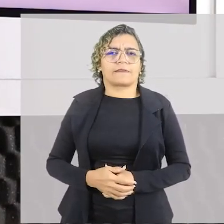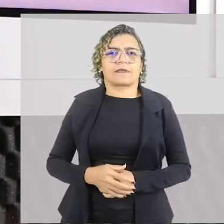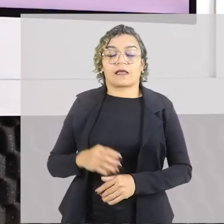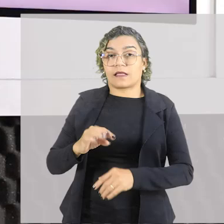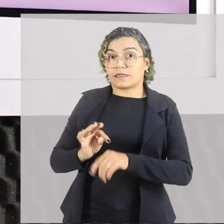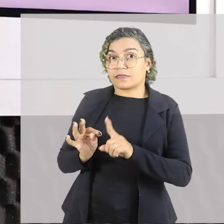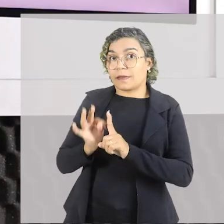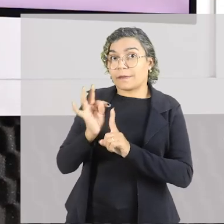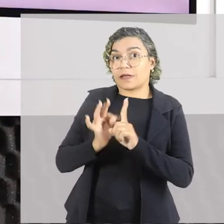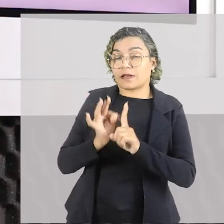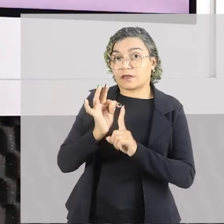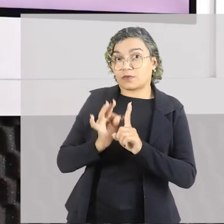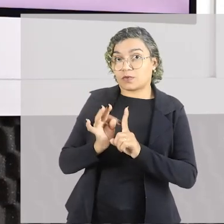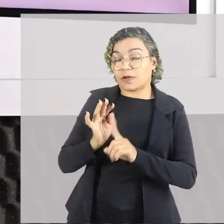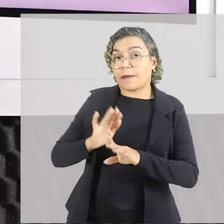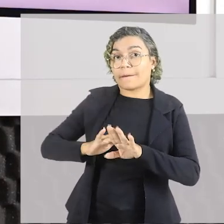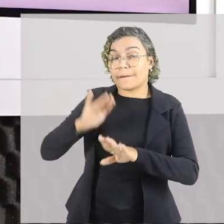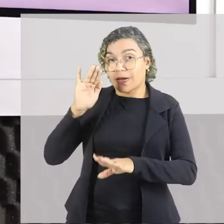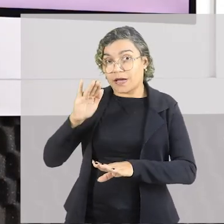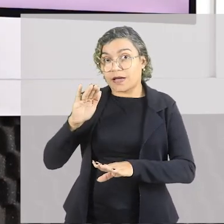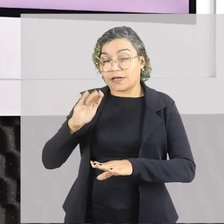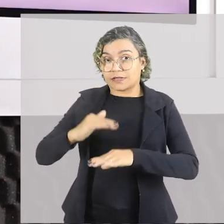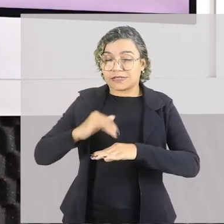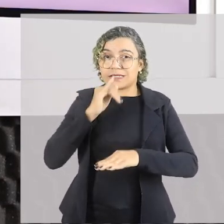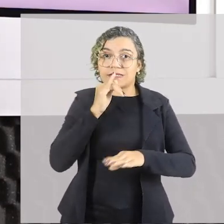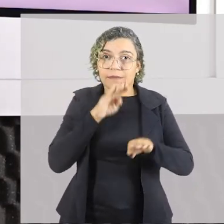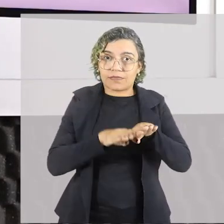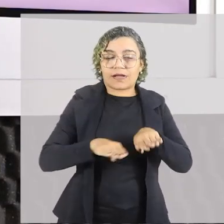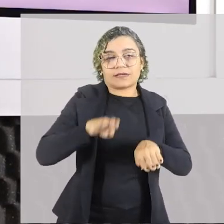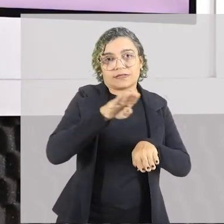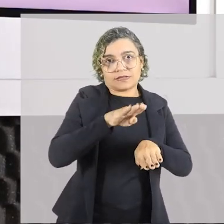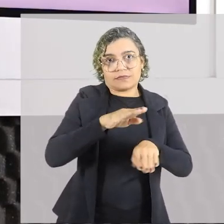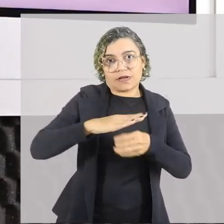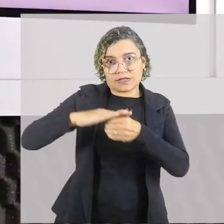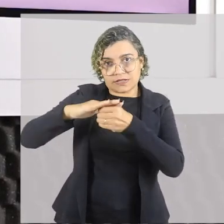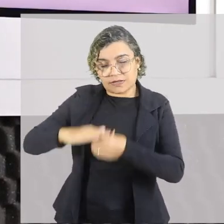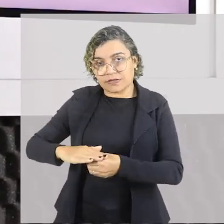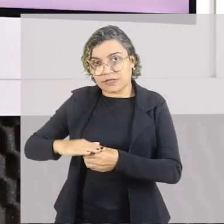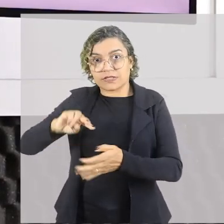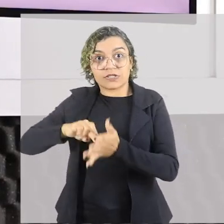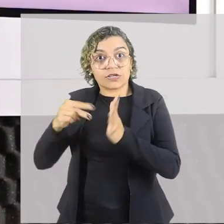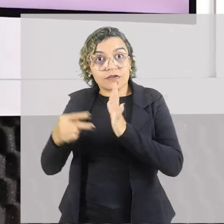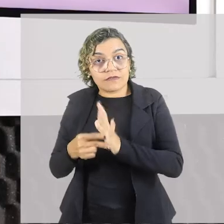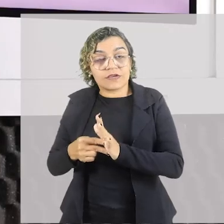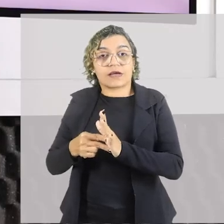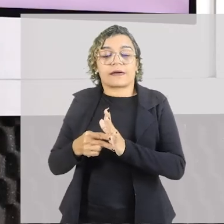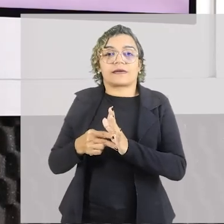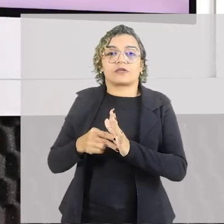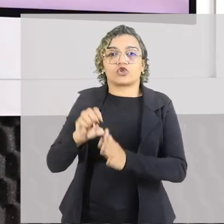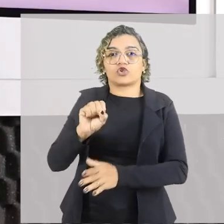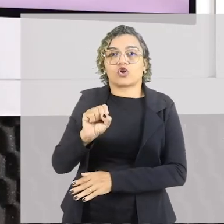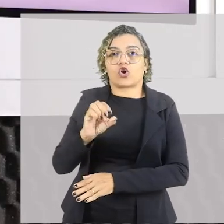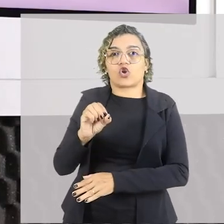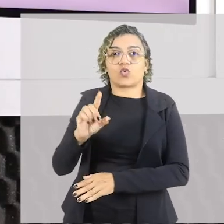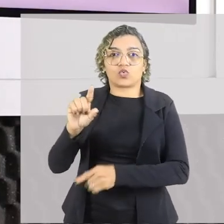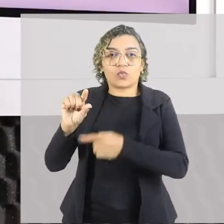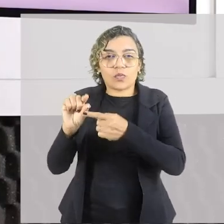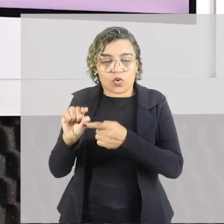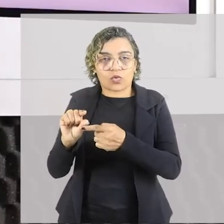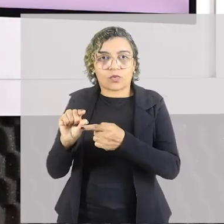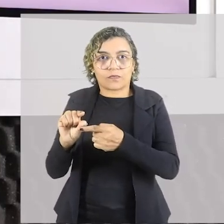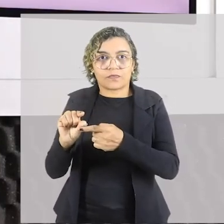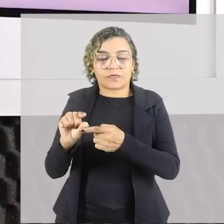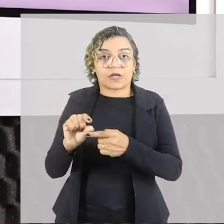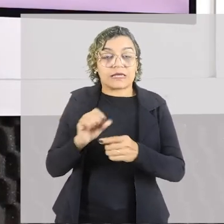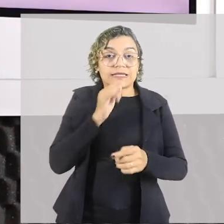Temperatura. Quanto mais acima, maior a pressão de vapor. Quer dizer que eu tenho pouco soluto. Aqui eu tenho muito soluto.